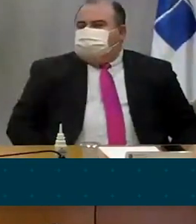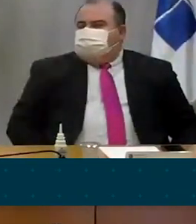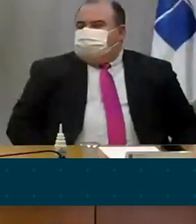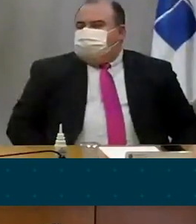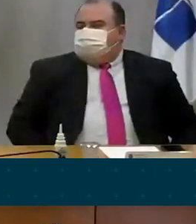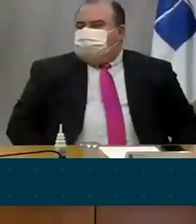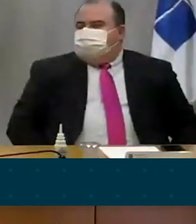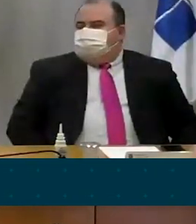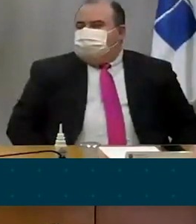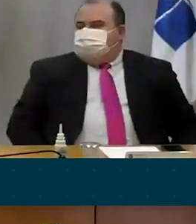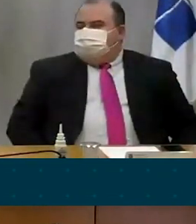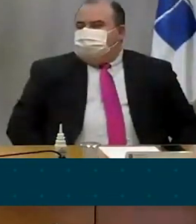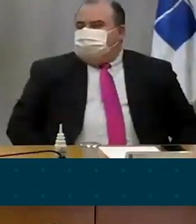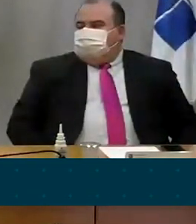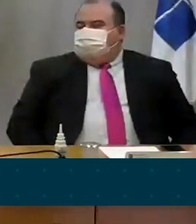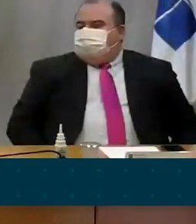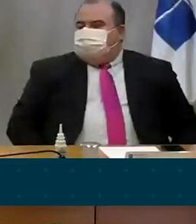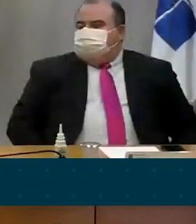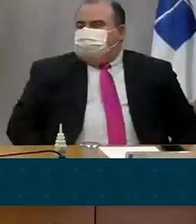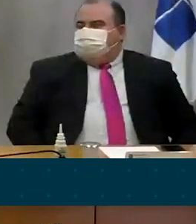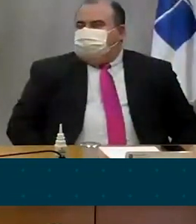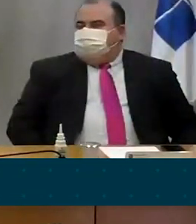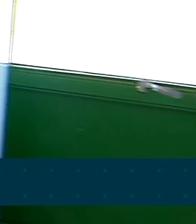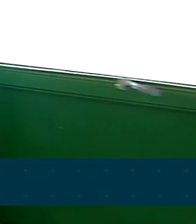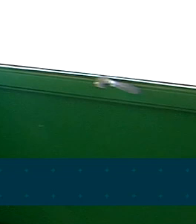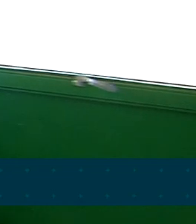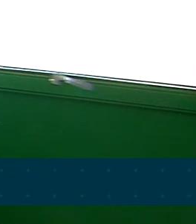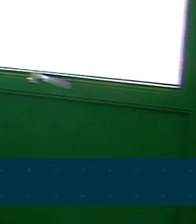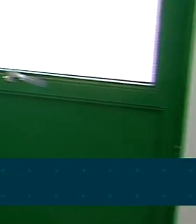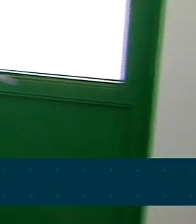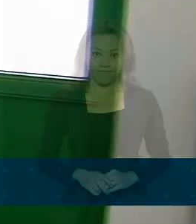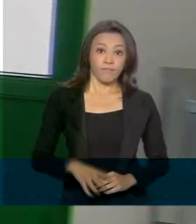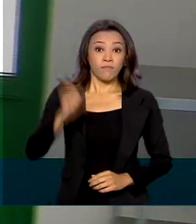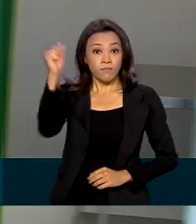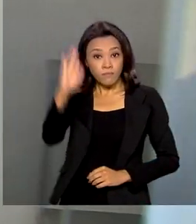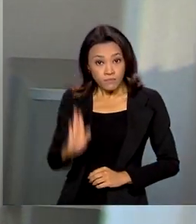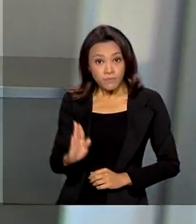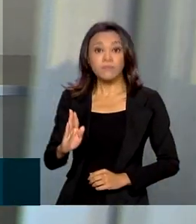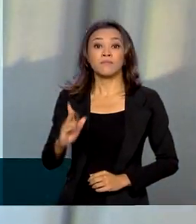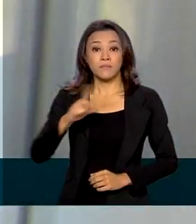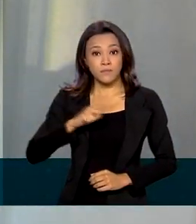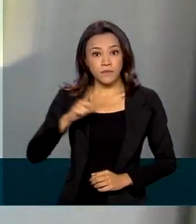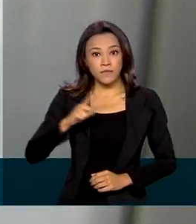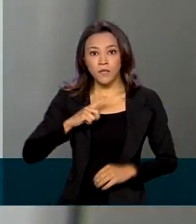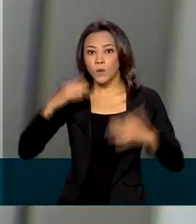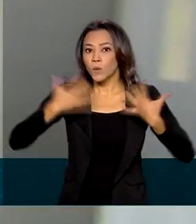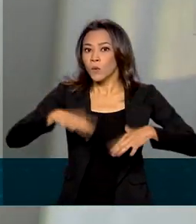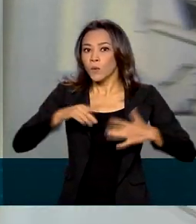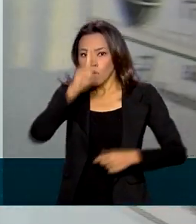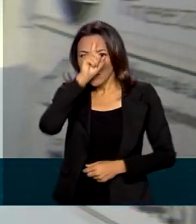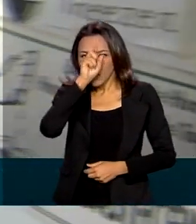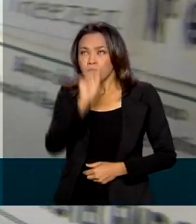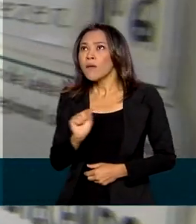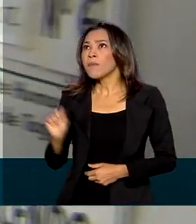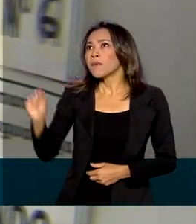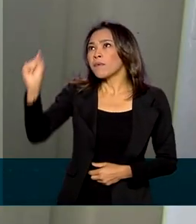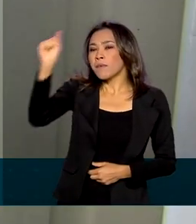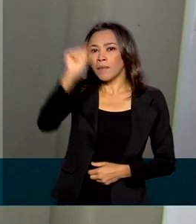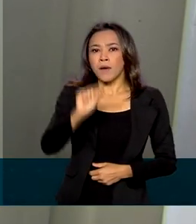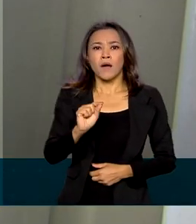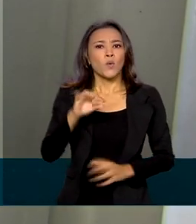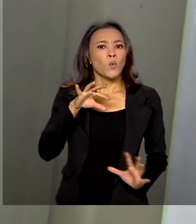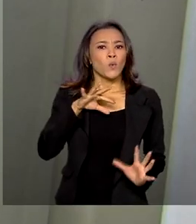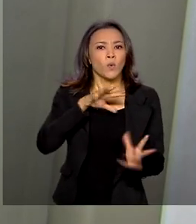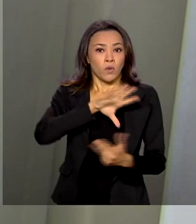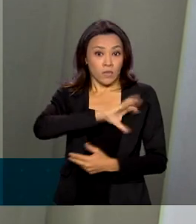necessidade por leite humano no Brasil. O Brasil conta com a maior rede de bancos de leite humano em todo o mundo.